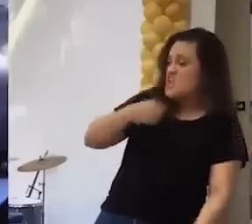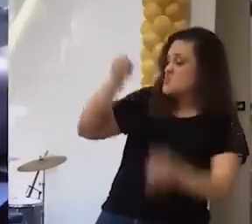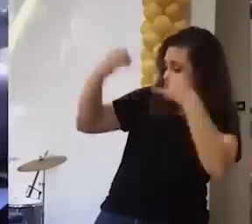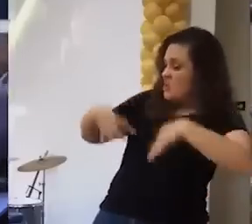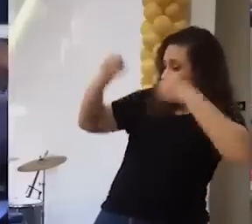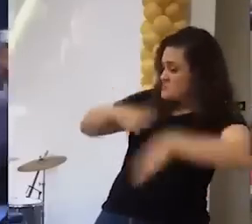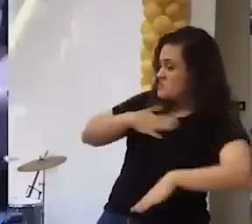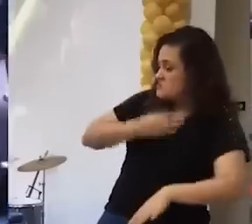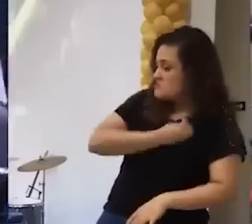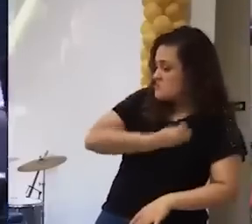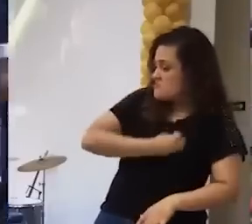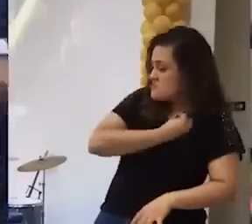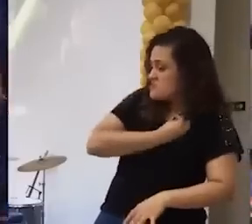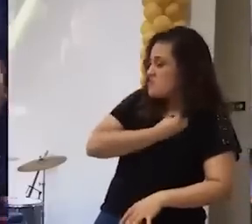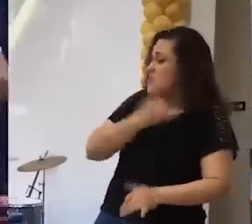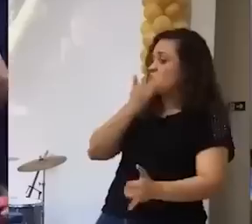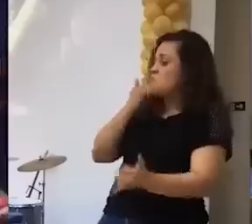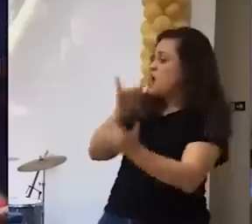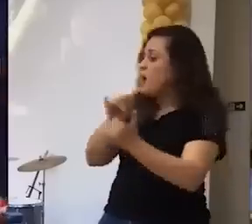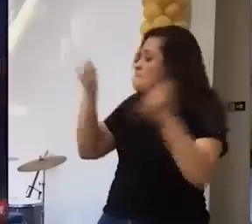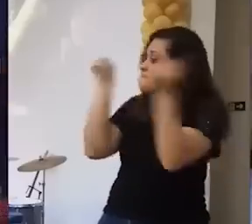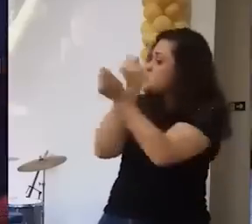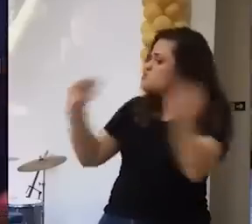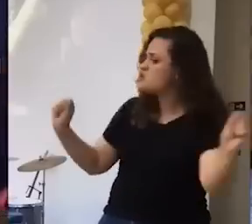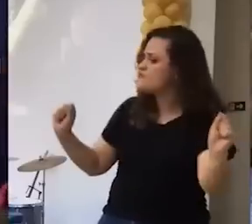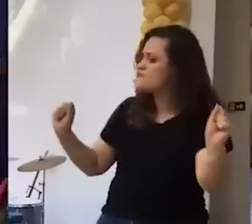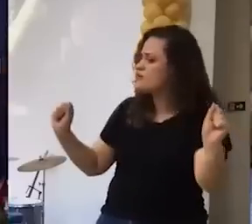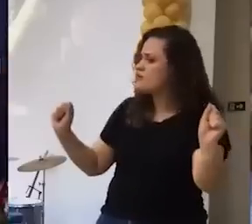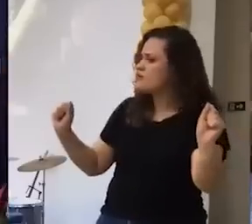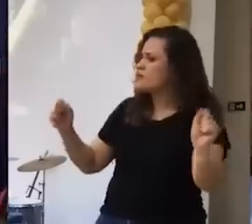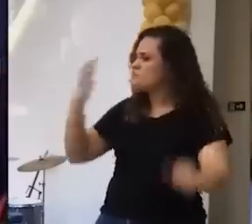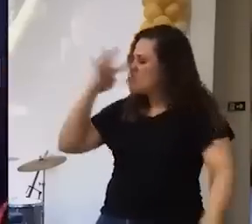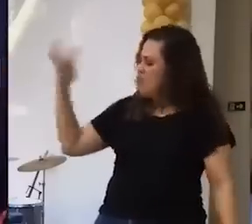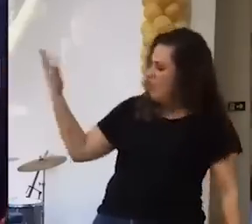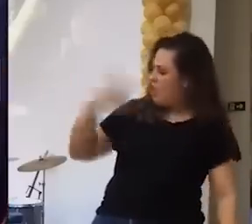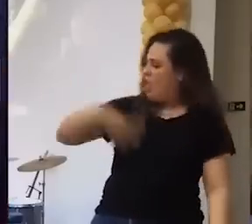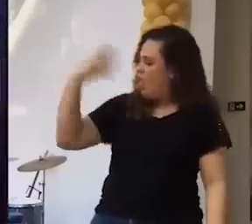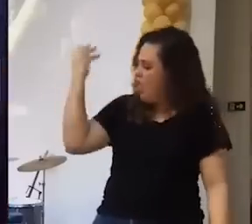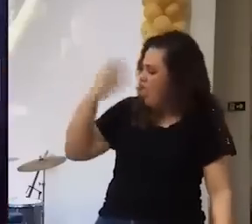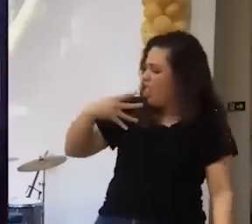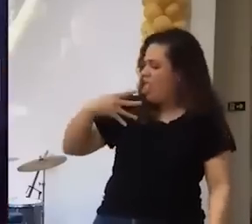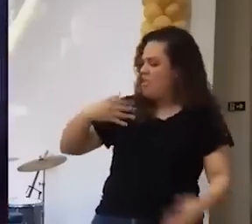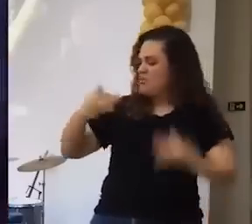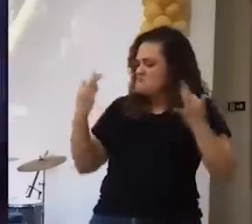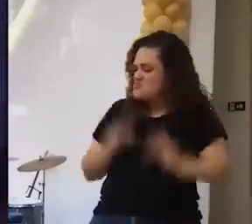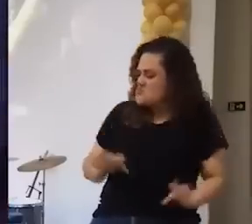para perdoar. Fui muito humilhado. Fui muito machucado, fui muito ferido.